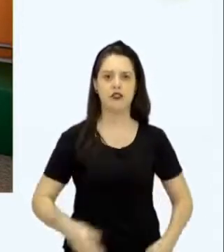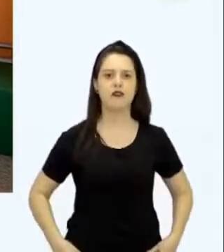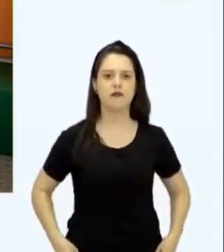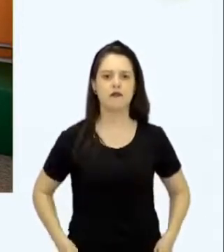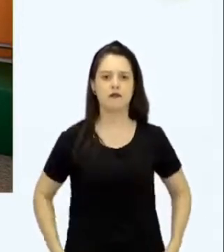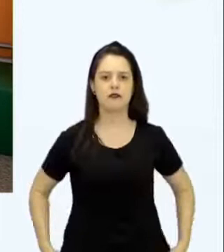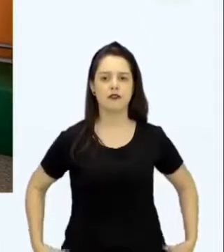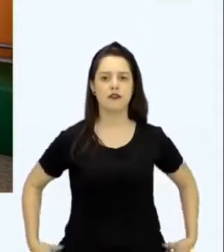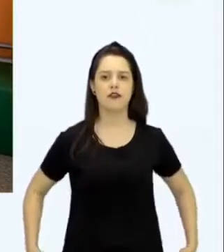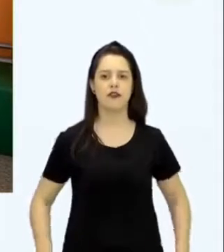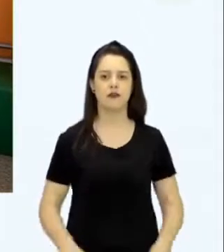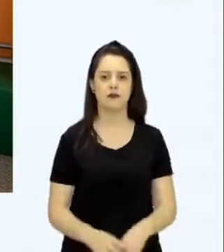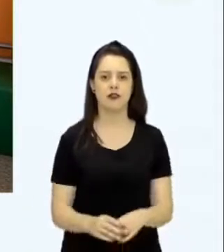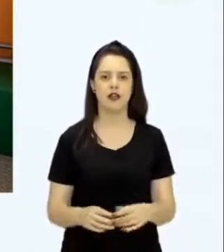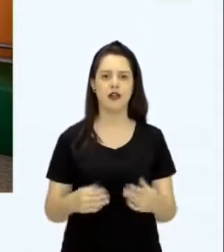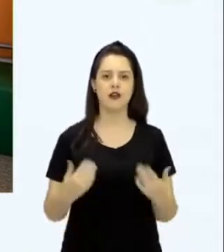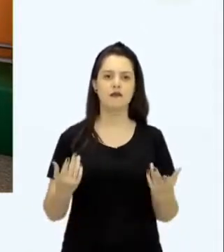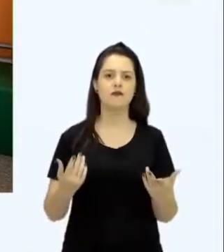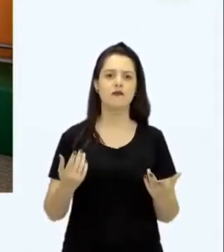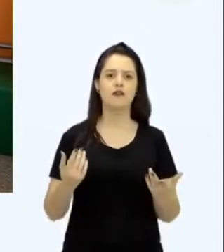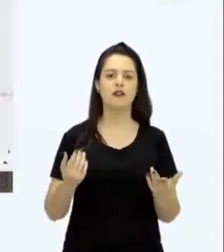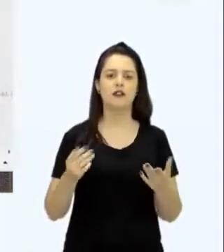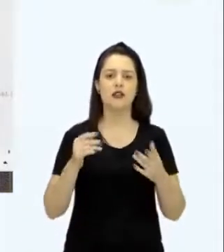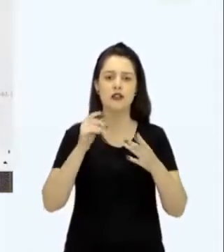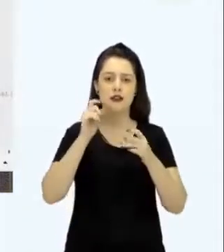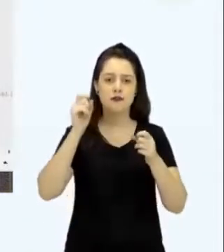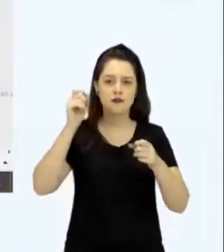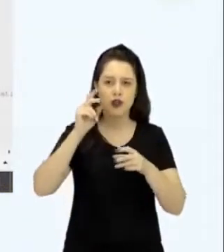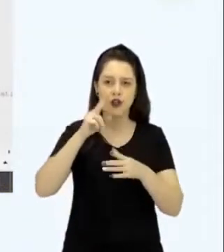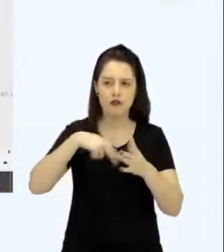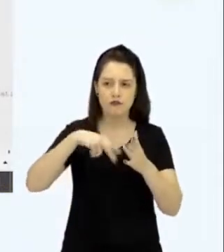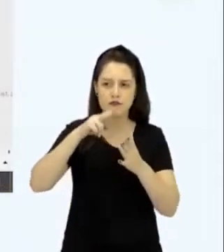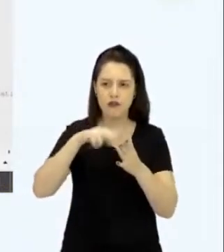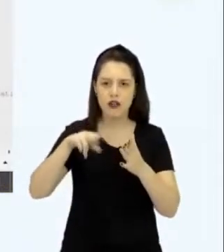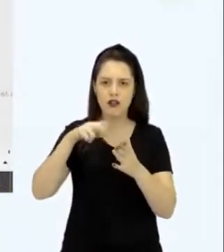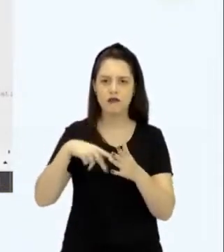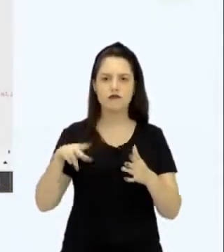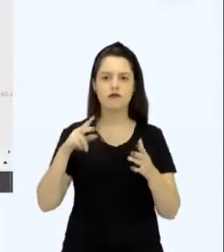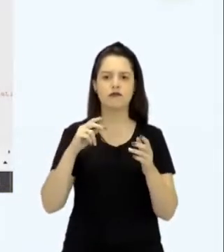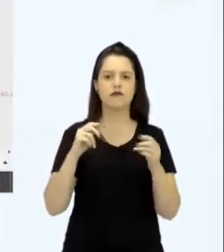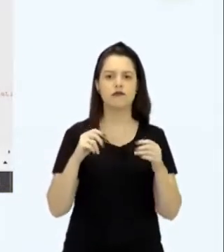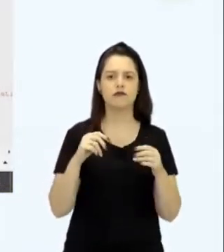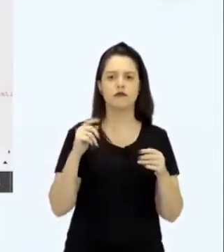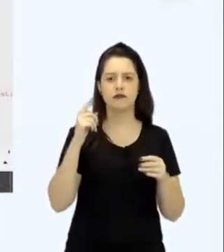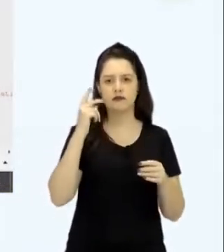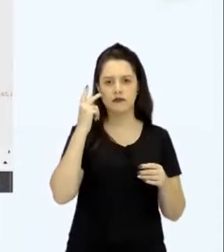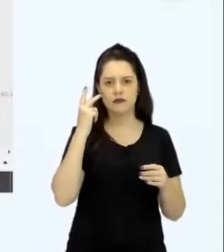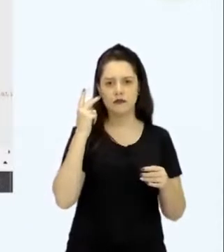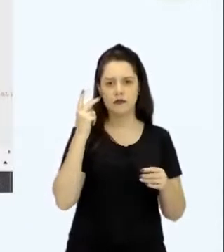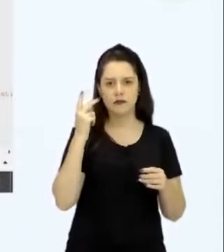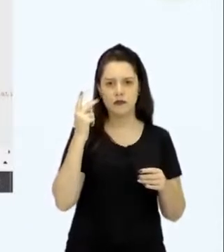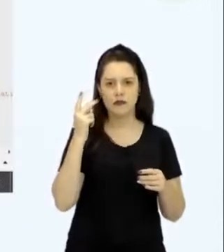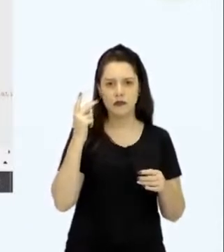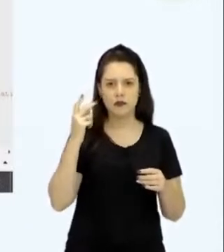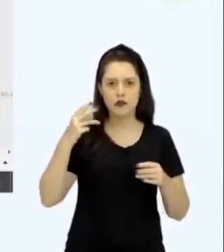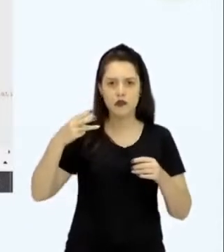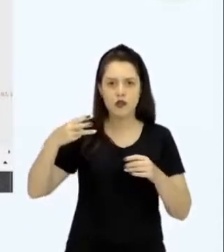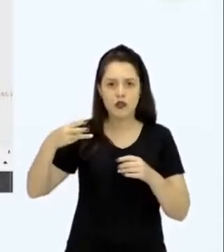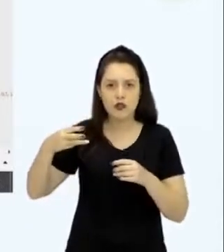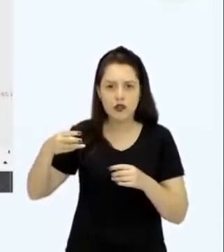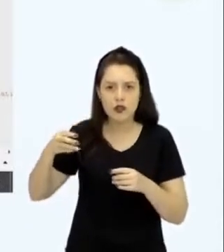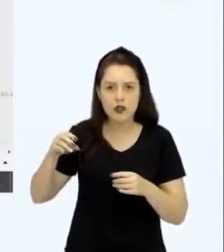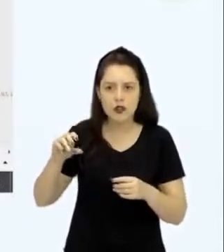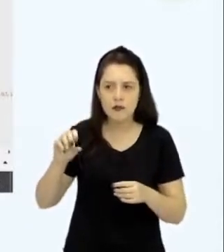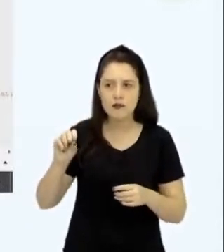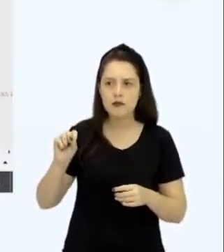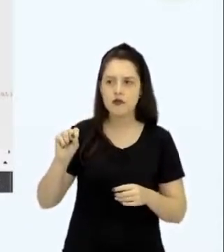nosso potenciômetro e girar o nosso servomotor. Depois a gente tem servo e servo 5, que é o nome que ele dá